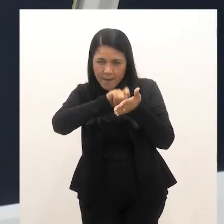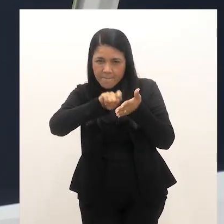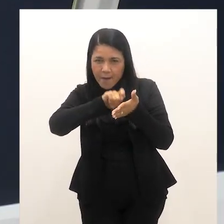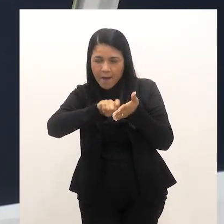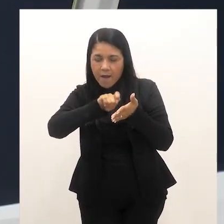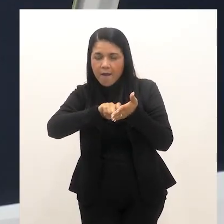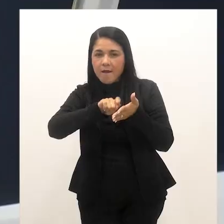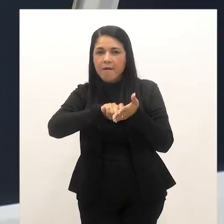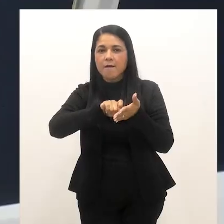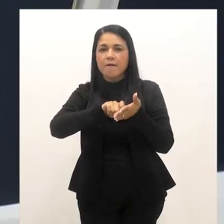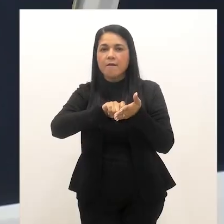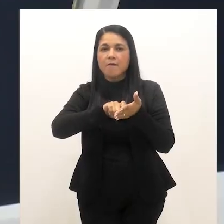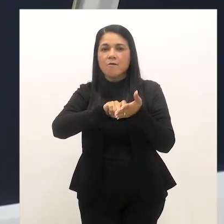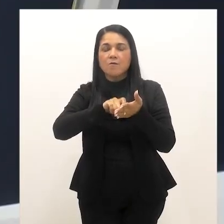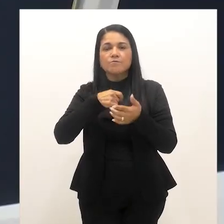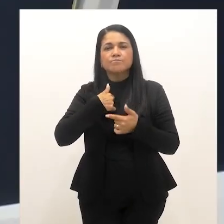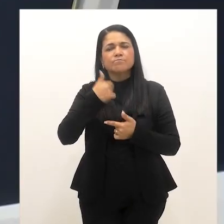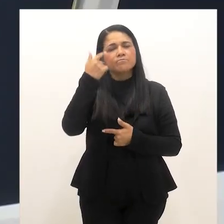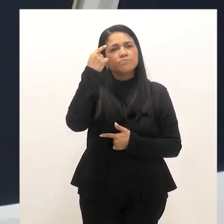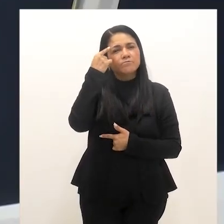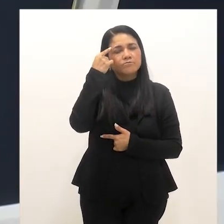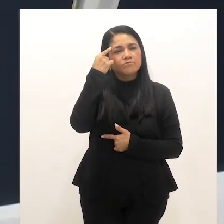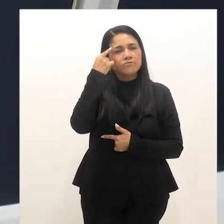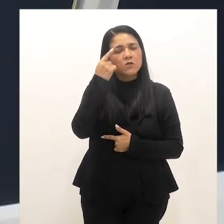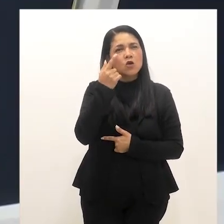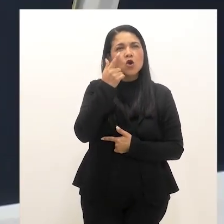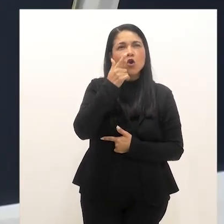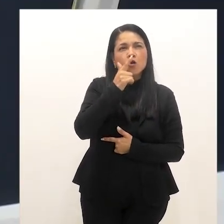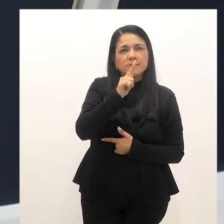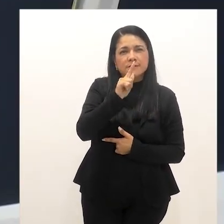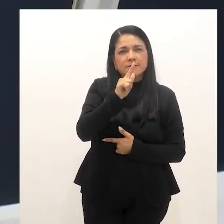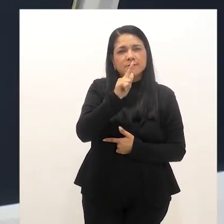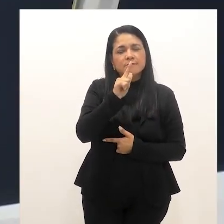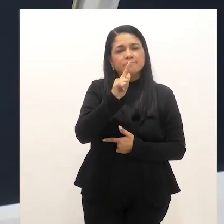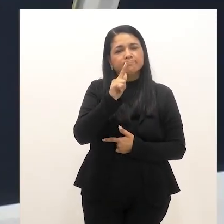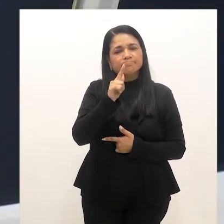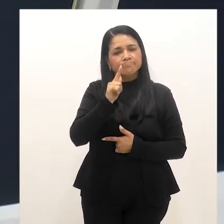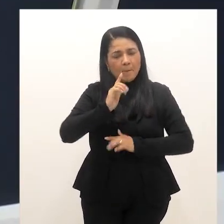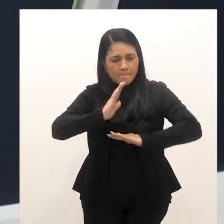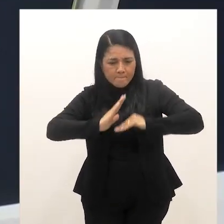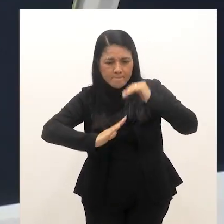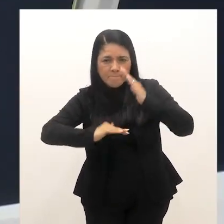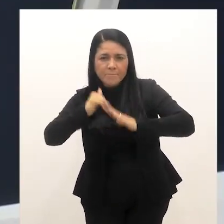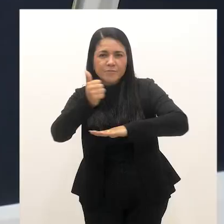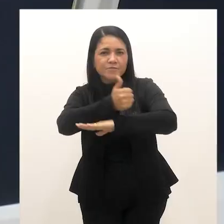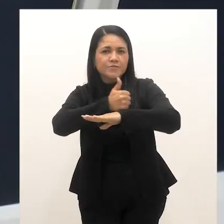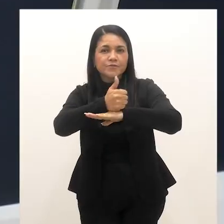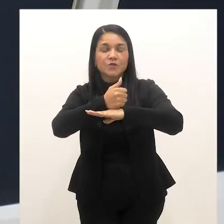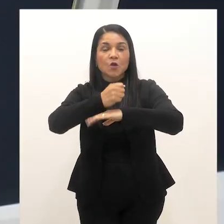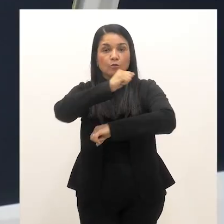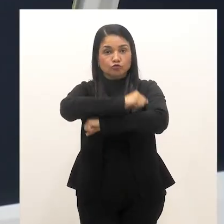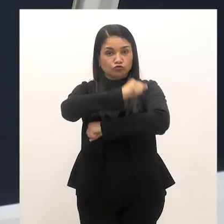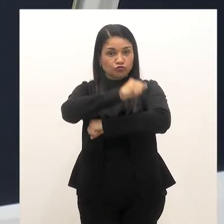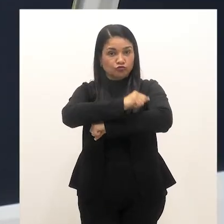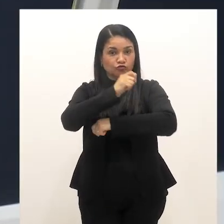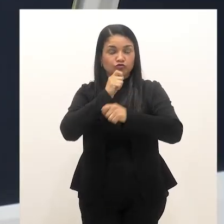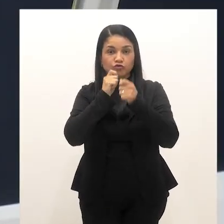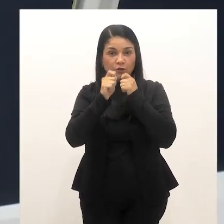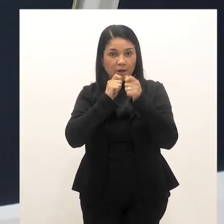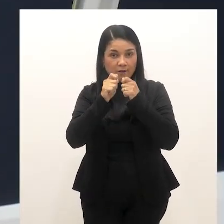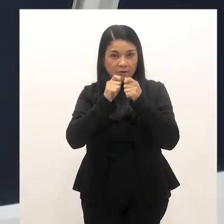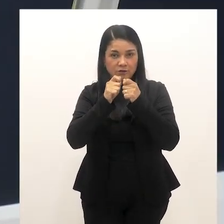começar essas histórias e tal... Eu conseguindo, né, seguir na carreira de jornalista, que era uma coisa que eu sempre quis